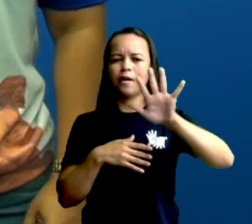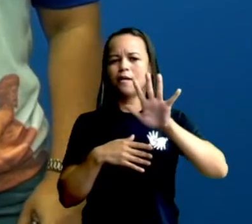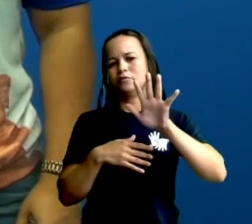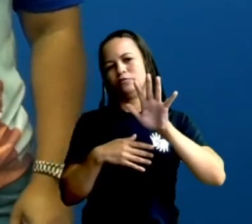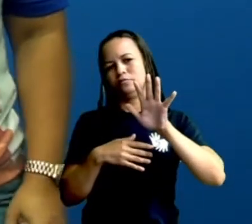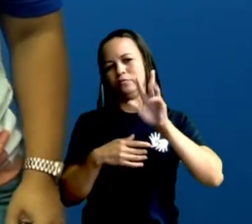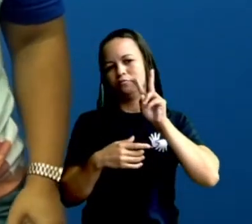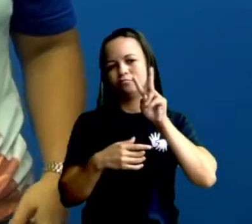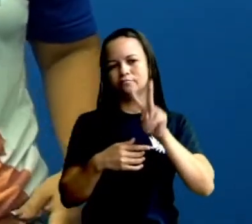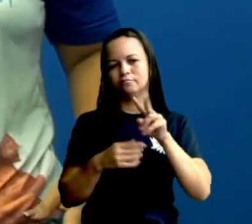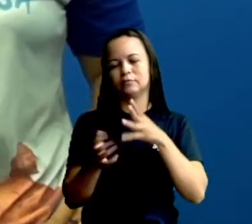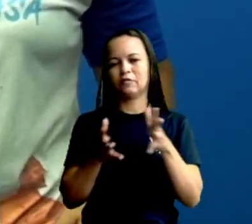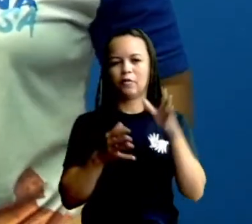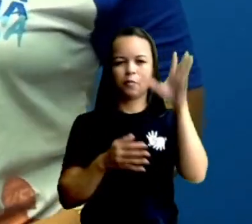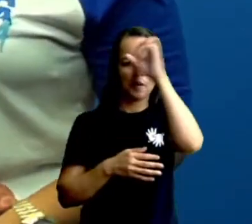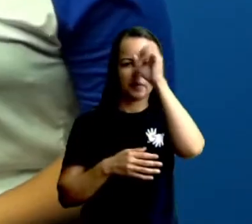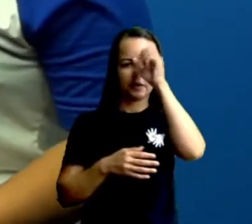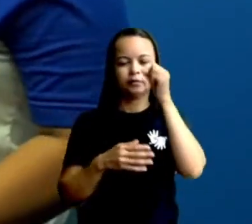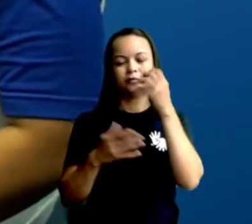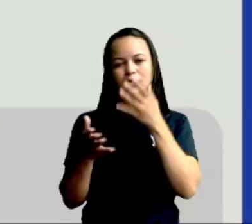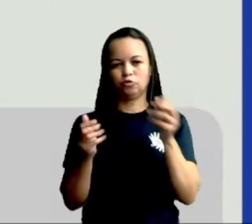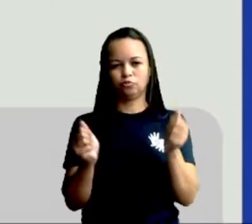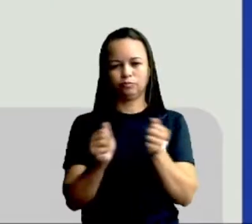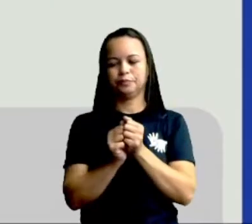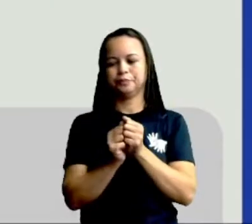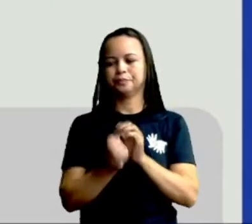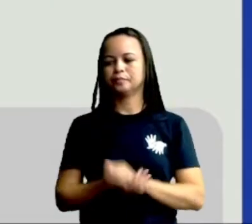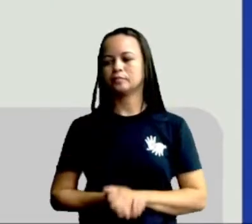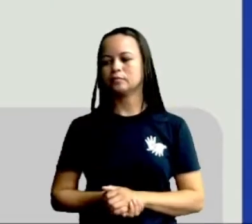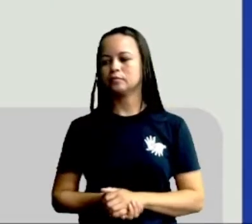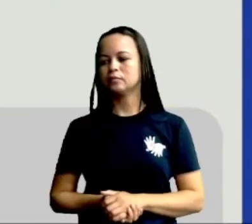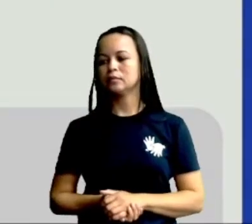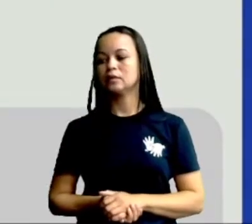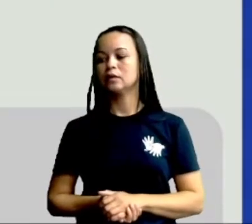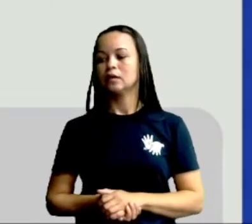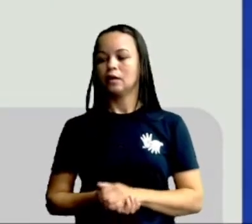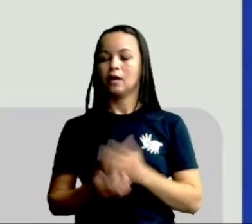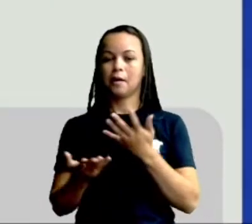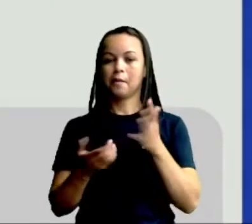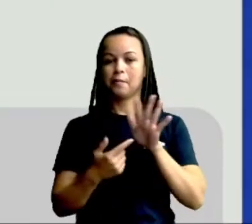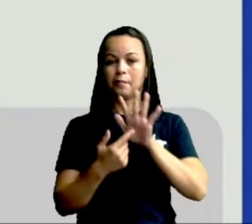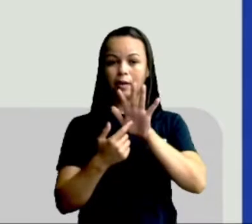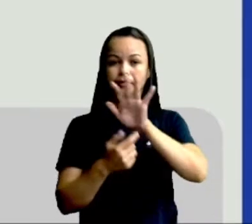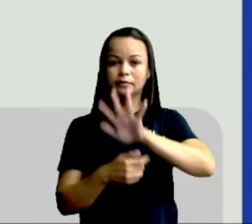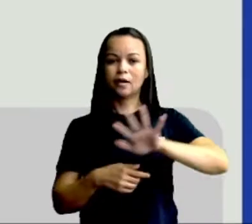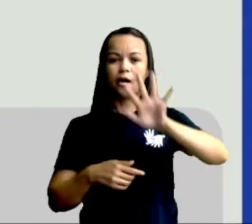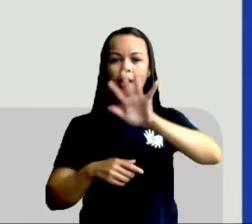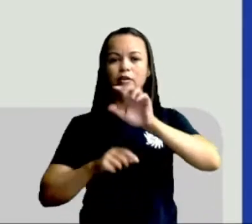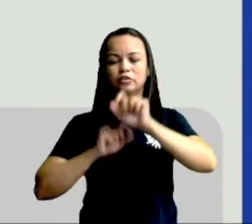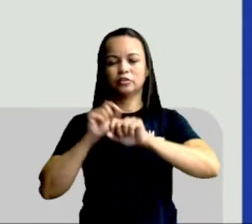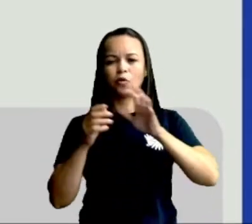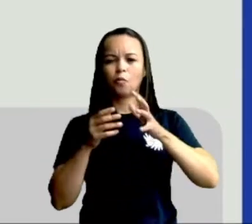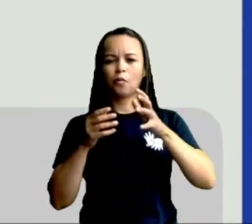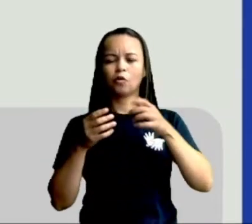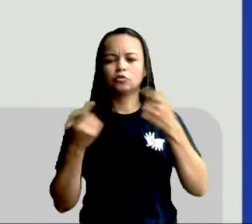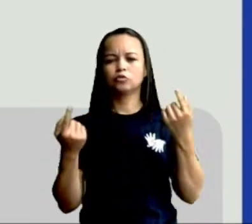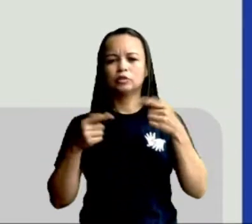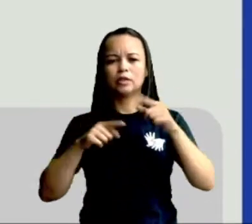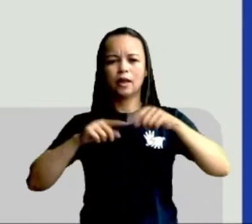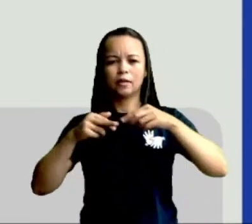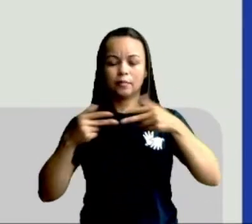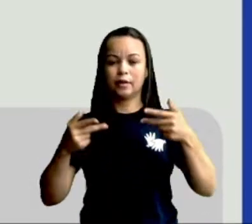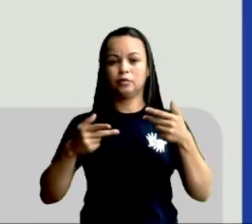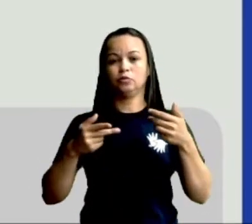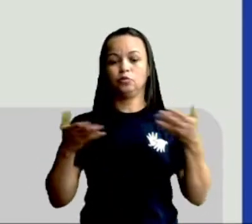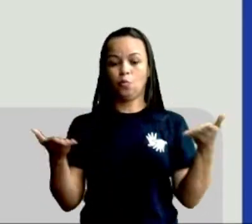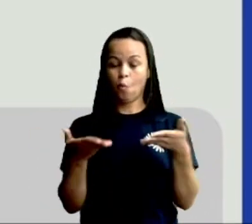vê. Vamos aprender junto? Olha só! A paisagem é composta por elementos do presente e do